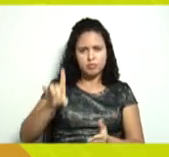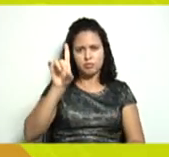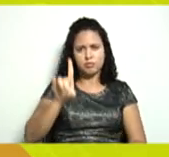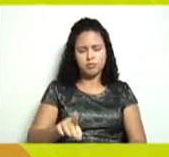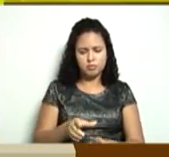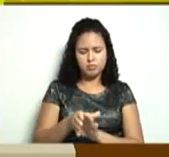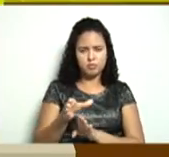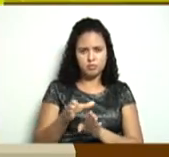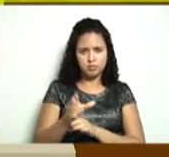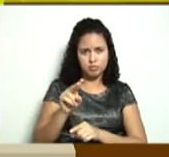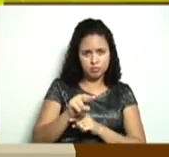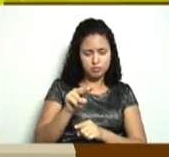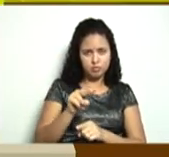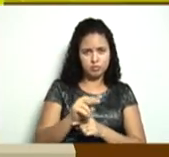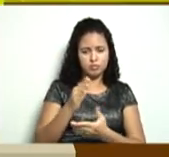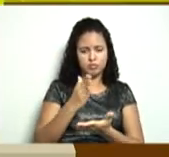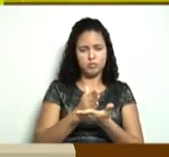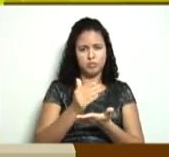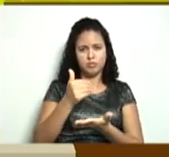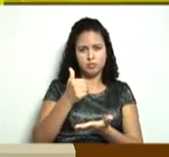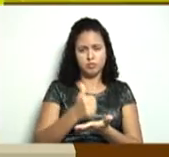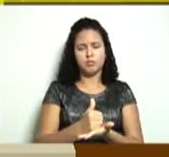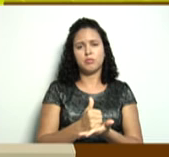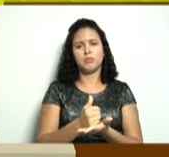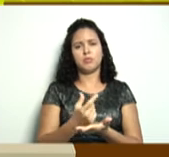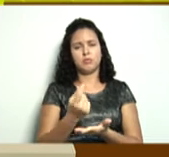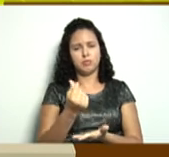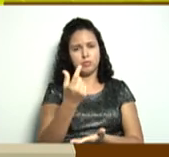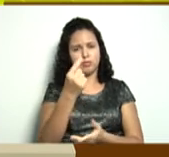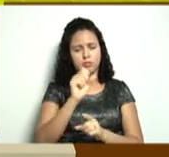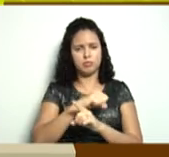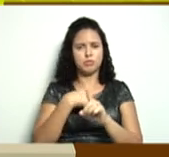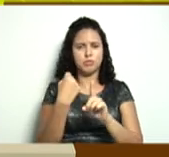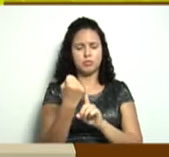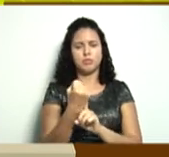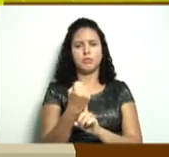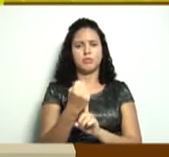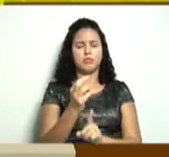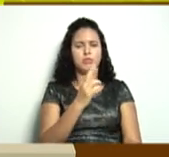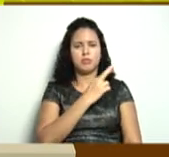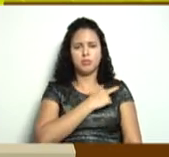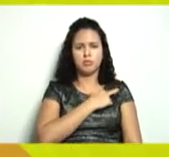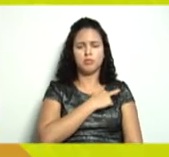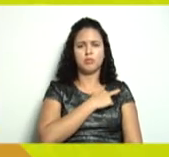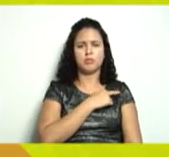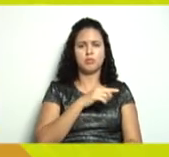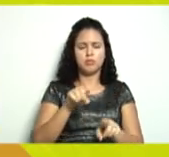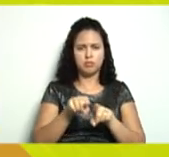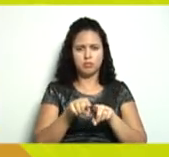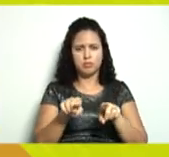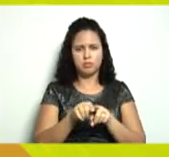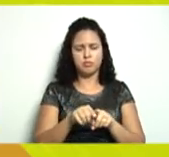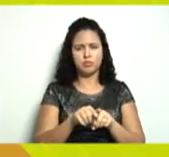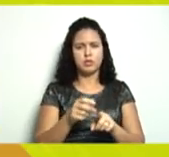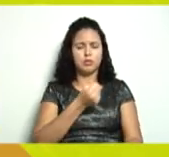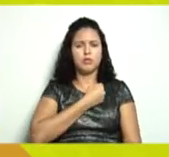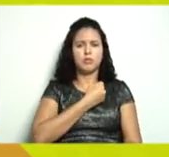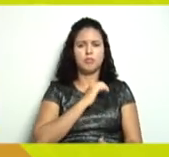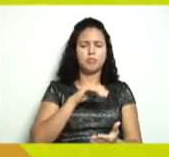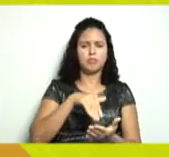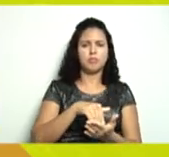conselho fiscal, da divisão das sobras e do capital social, a responsabilidade e o número mínimo